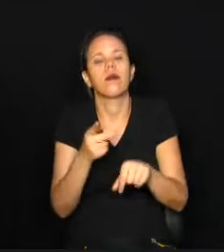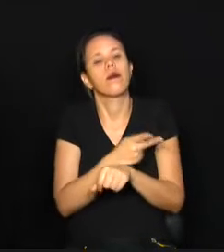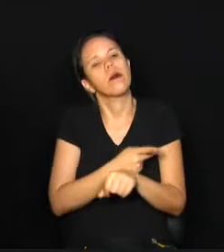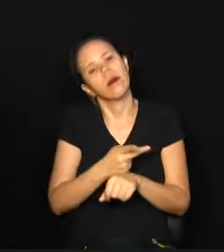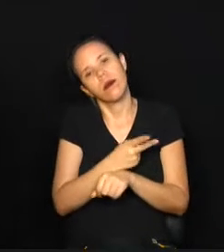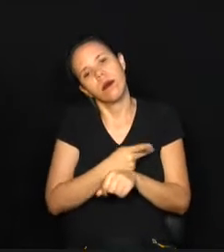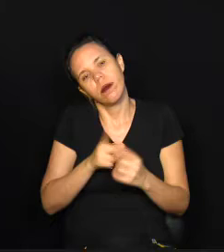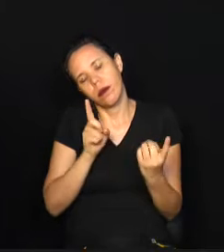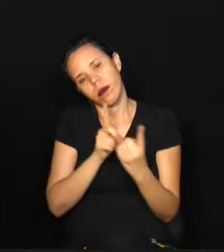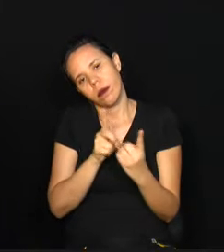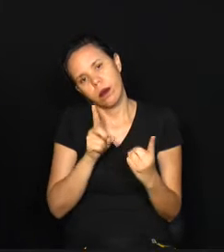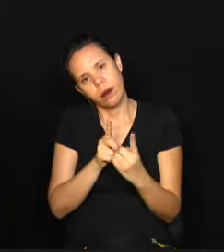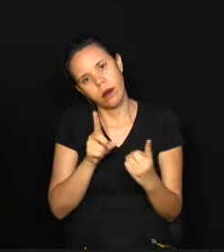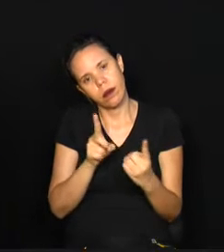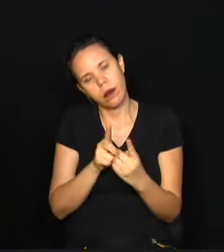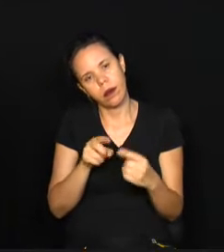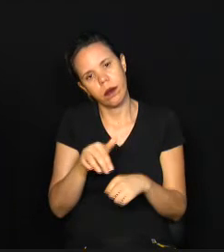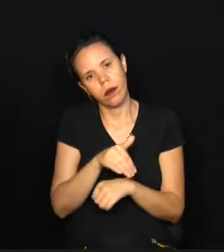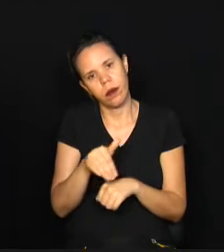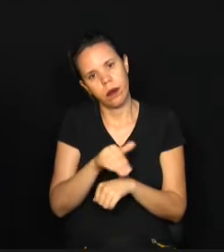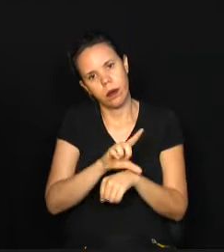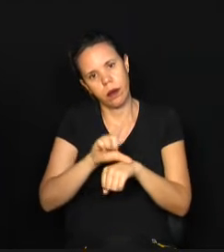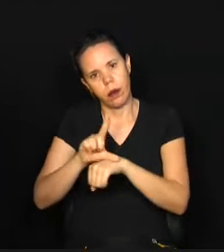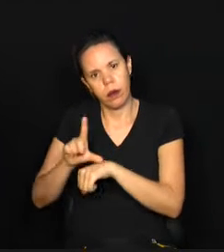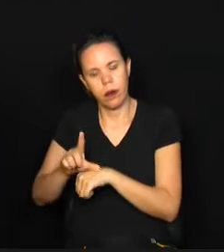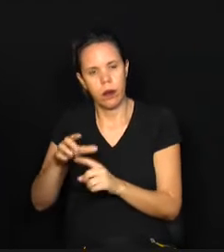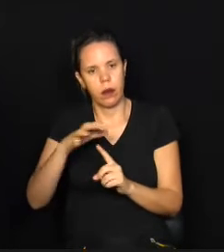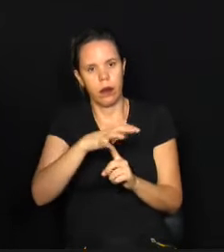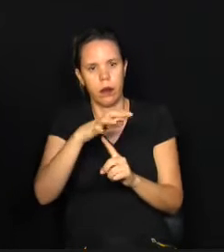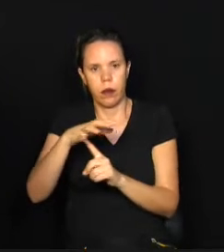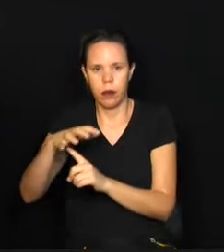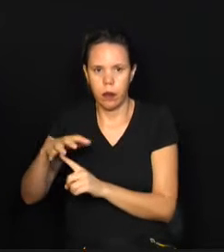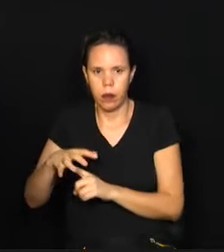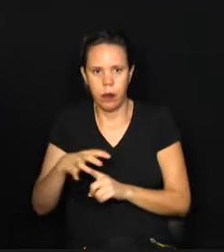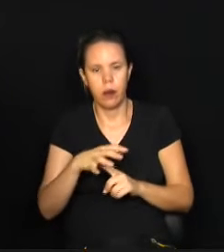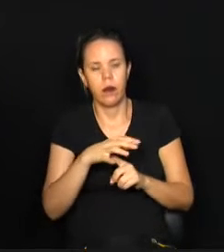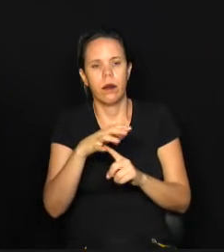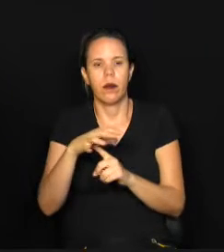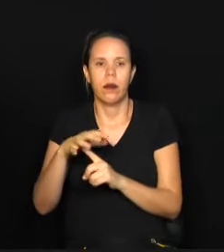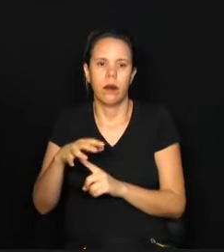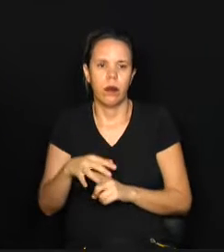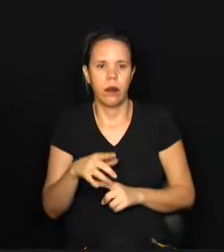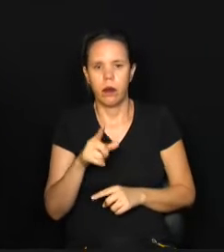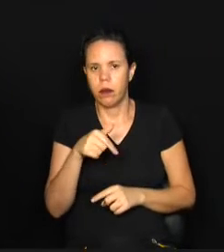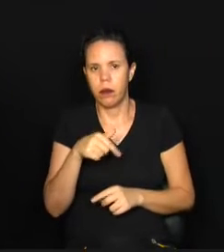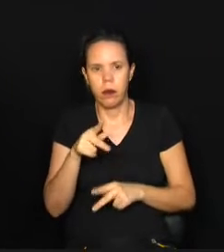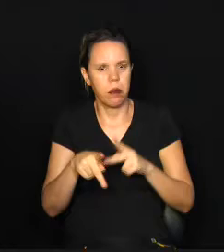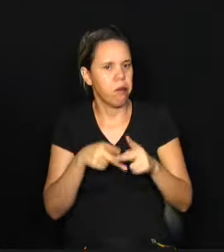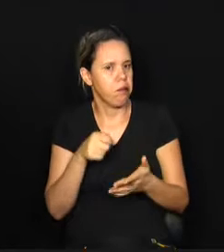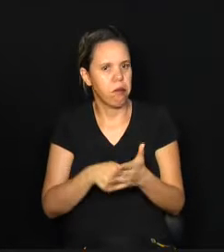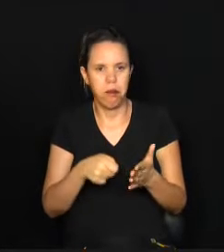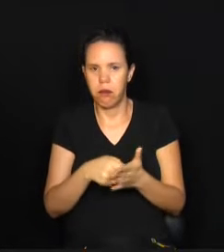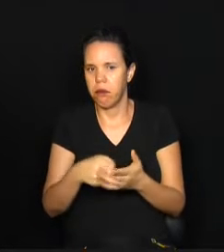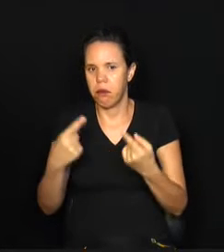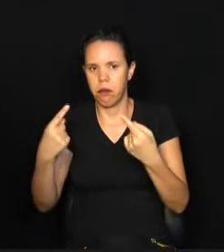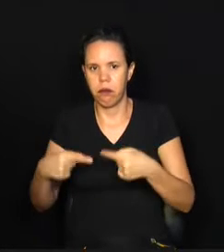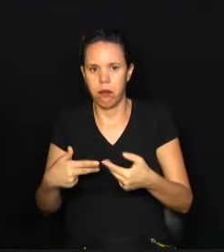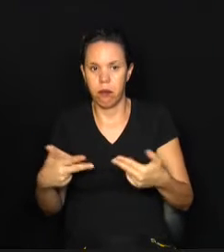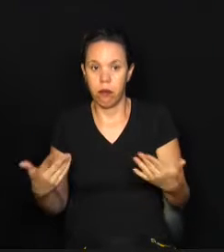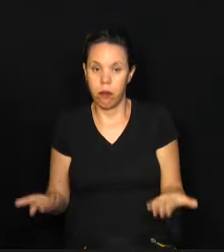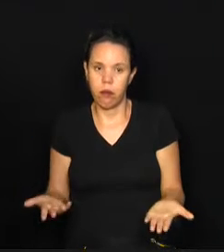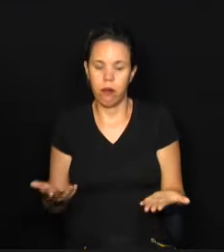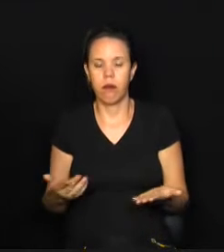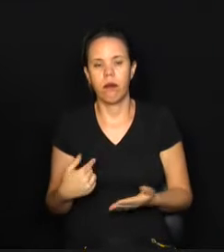o atendimento de rua, que são os camelôs, né? E isso ninguém tá lutando contra eles. Então, assim,